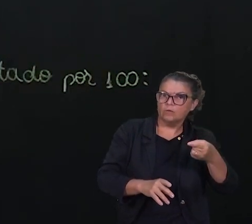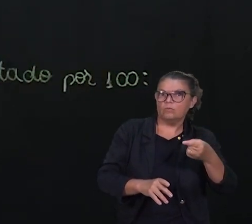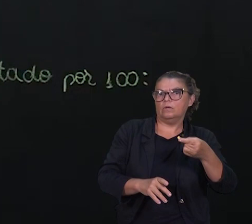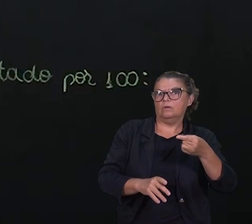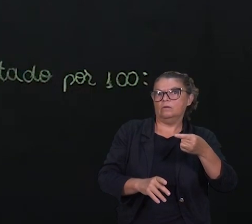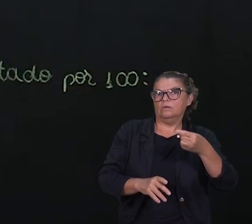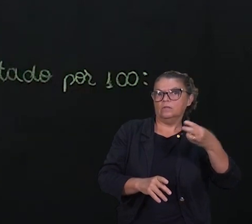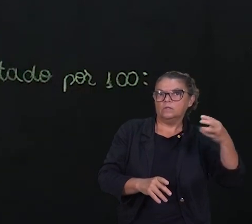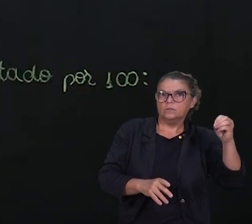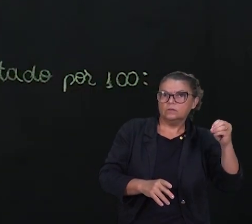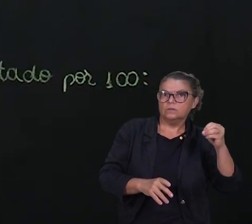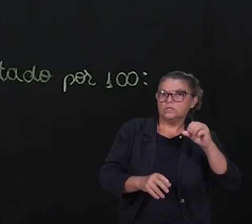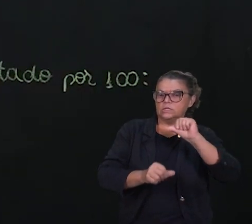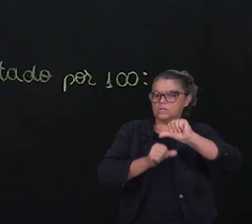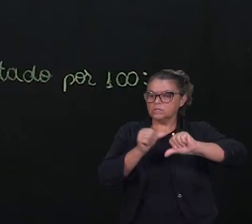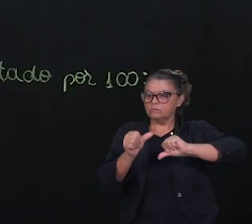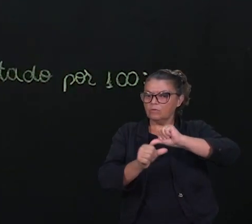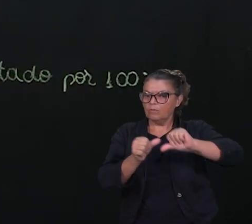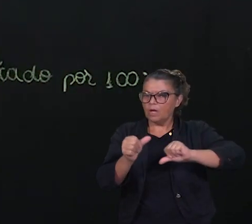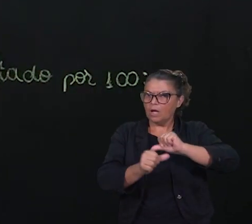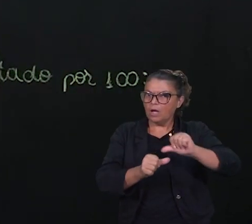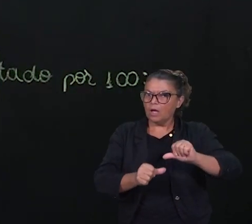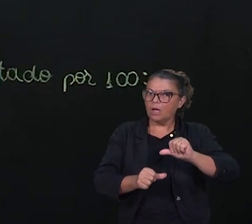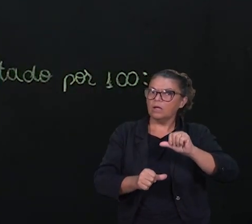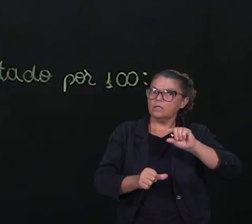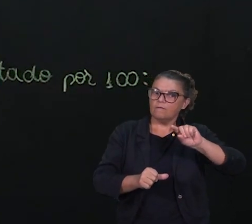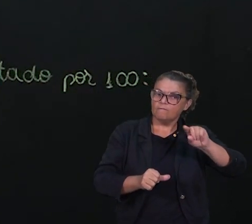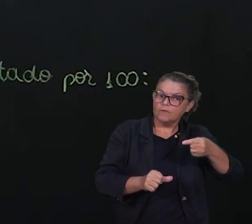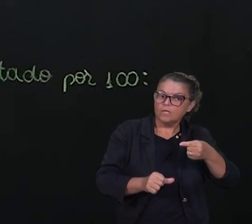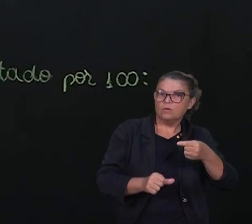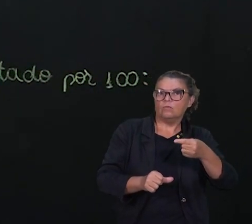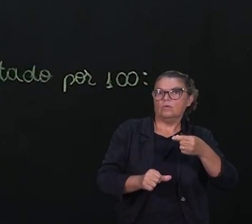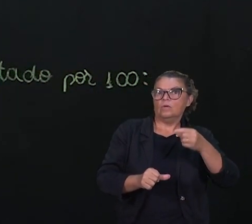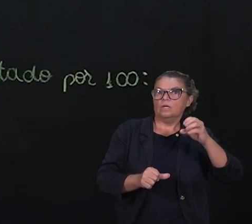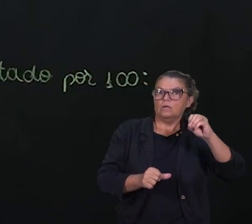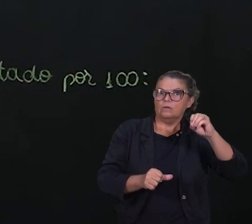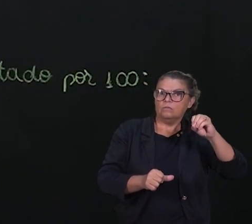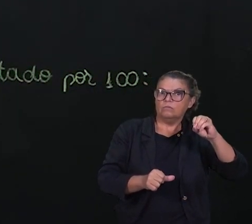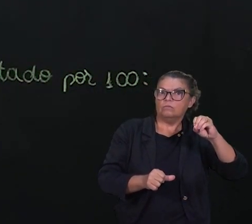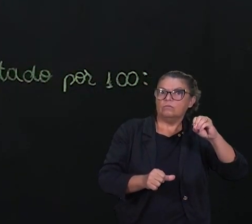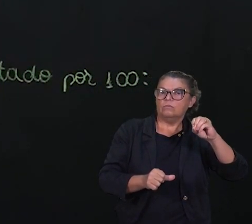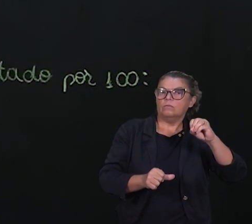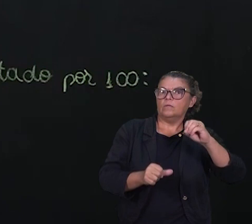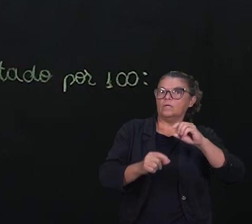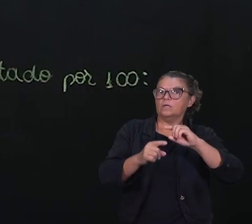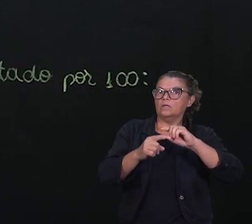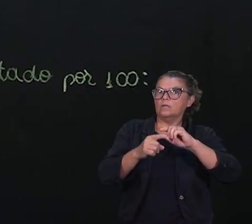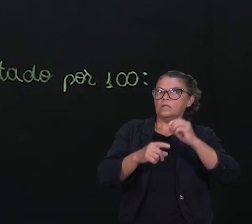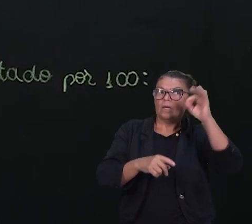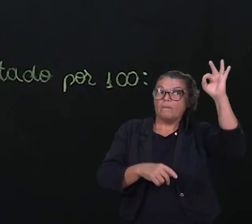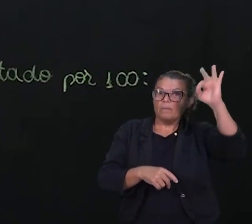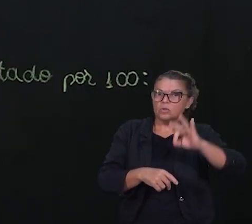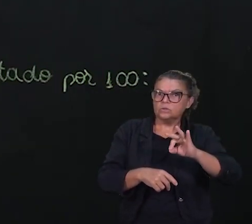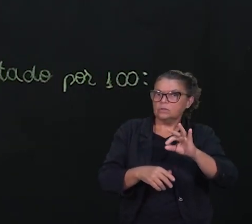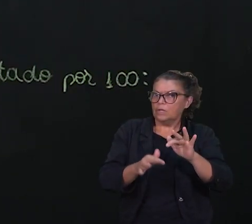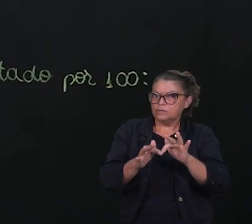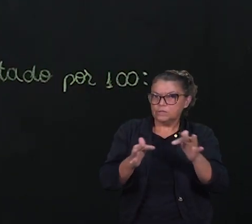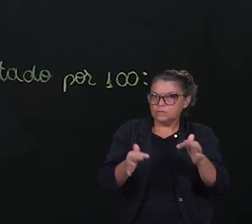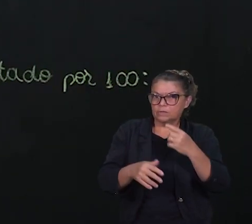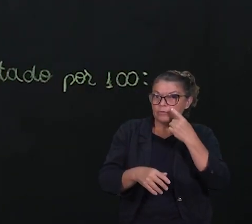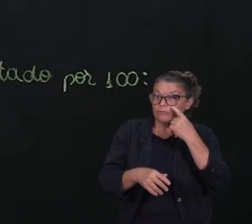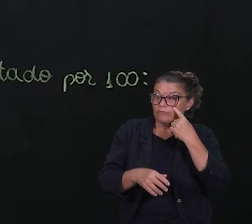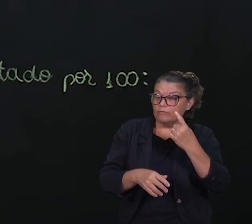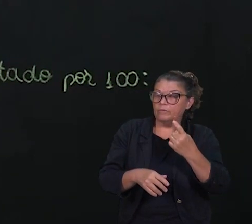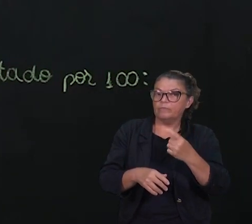para transformar um número que está em decimal para o número que está na forma de porcentagem?